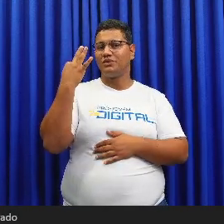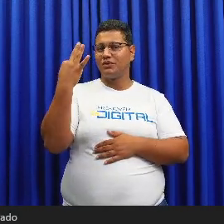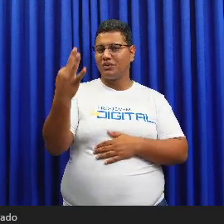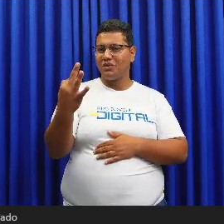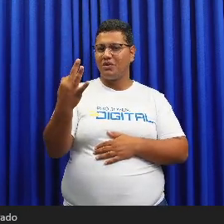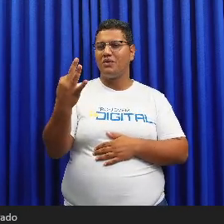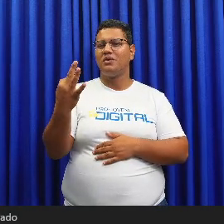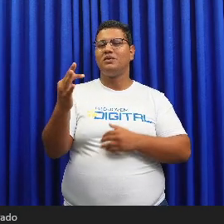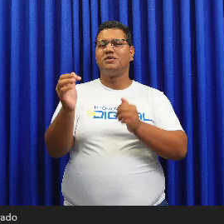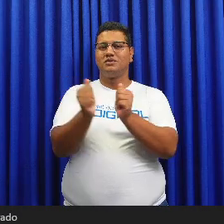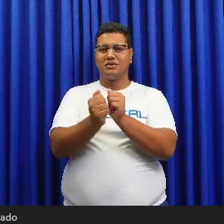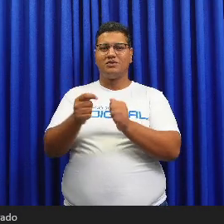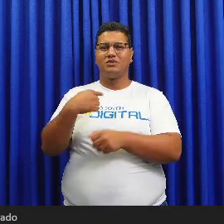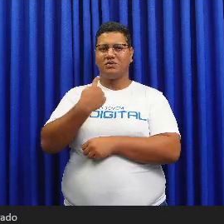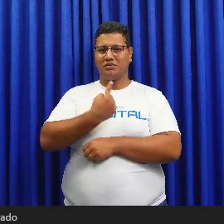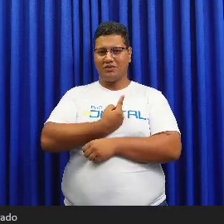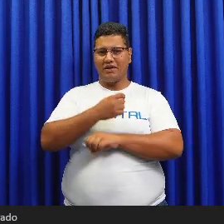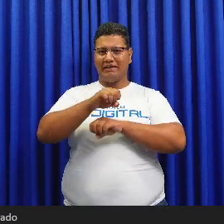dando aula